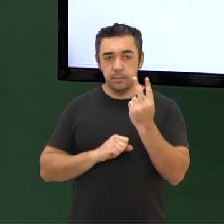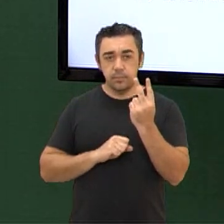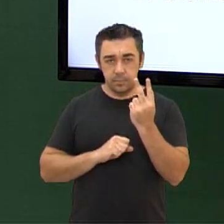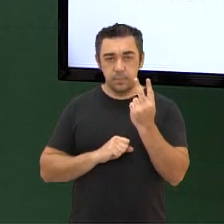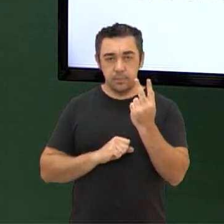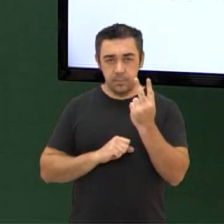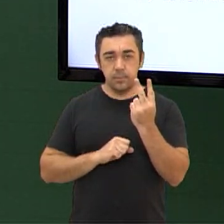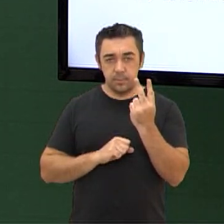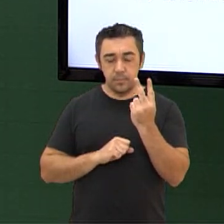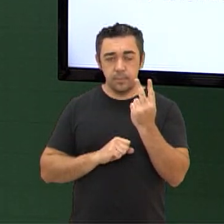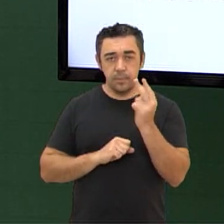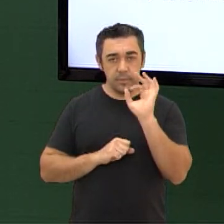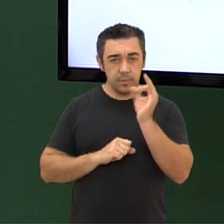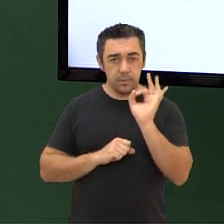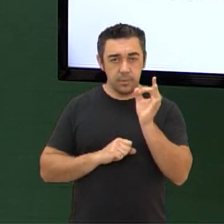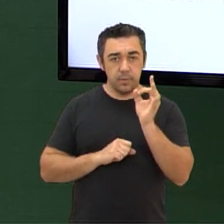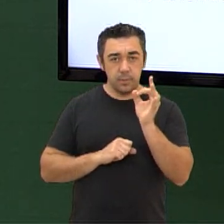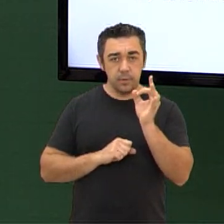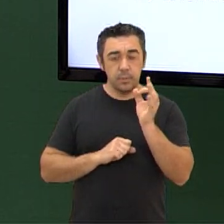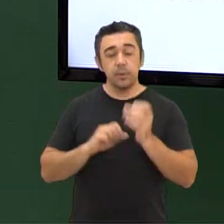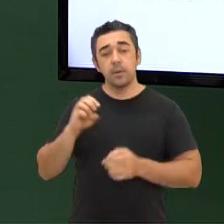radical ligado ao magnésio,